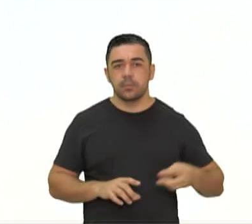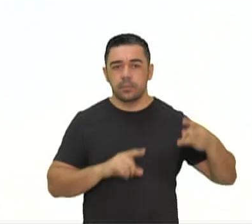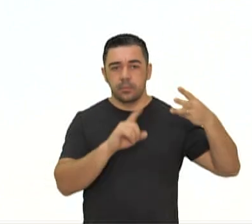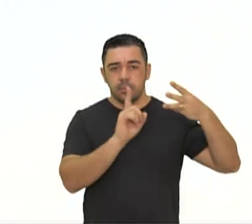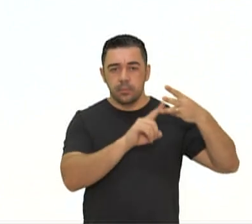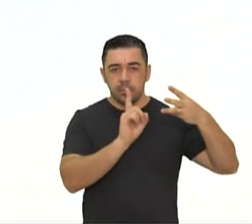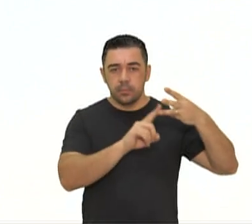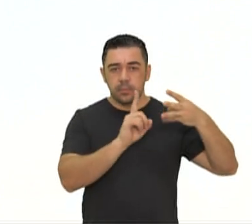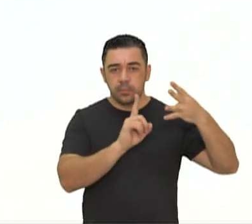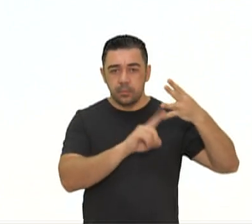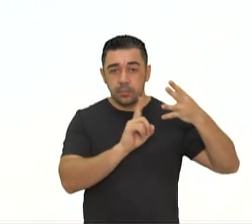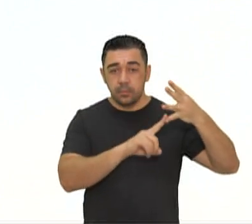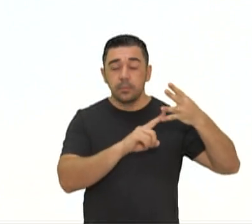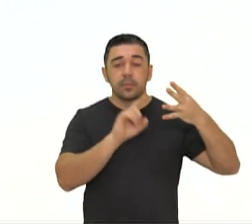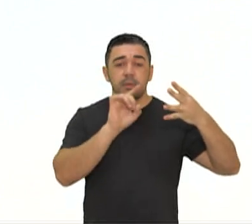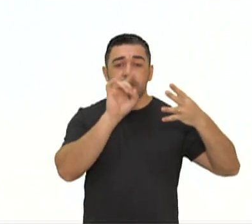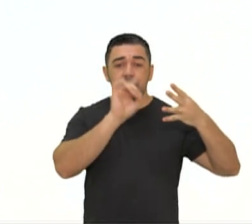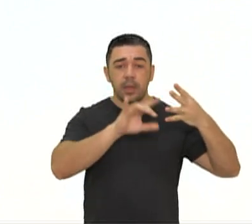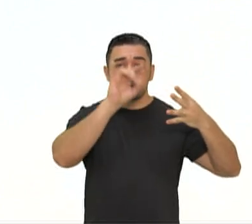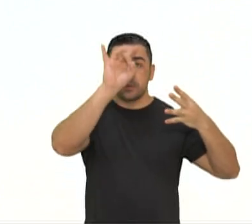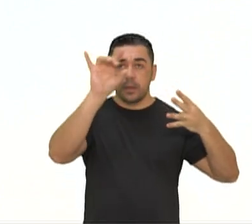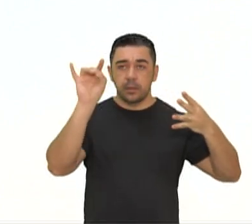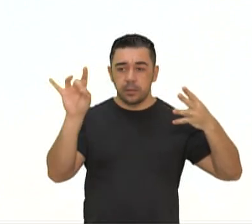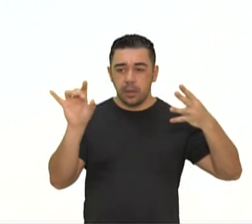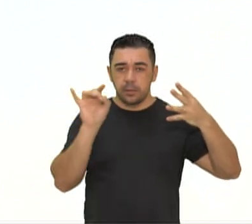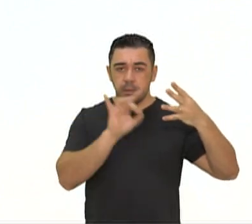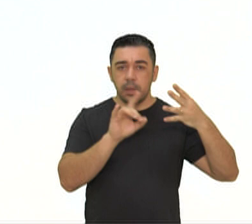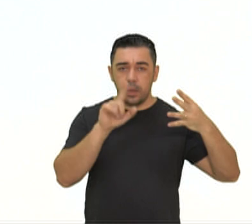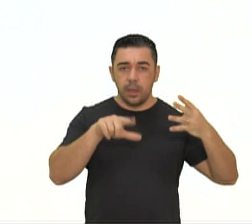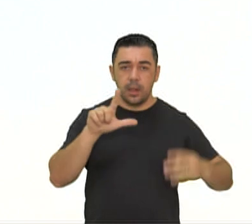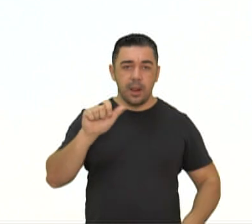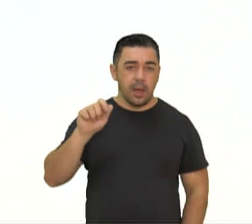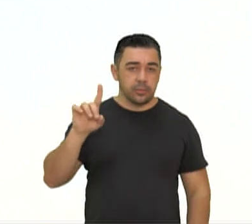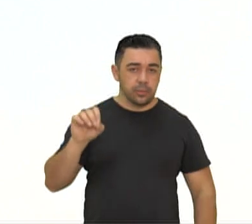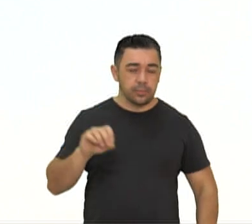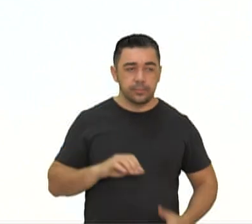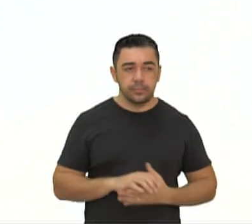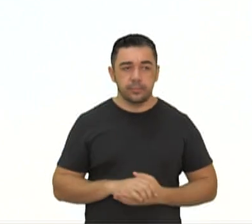Cada segmento de reta é um lado do polígono.